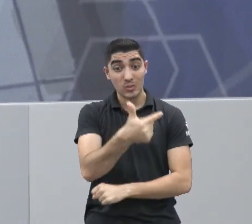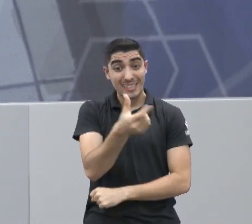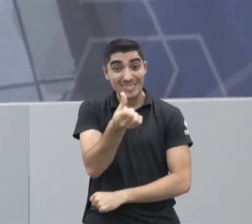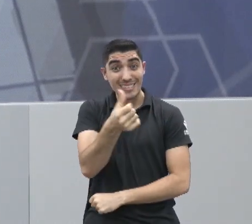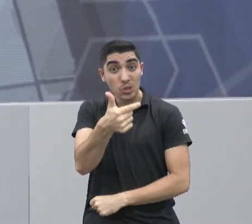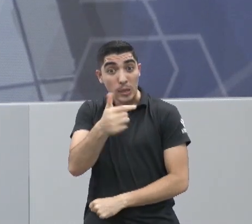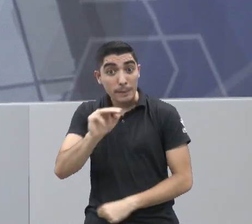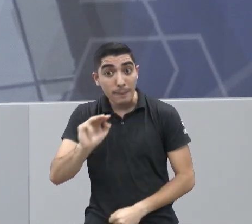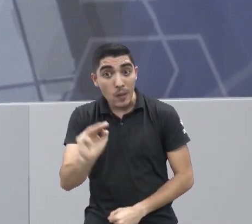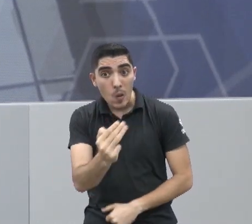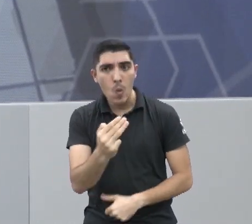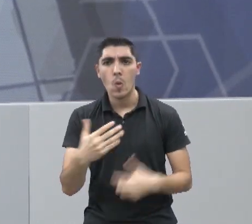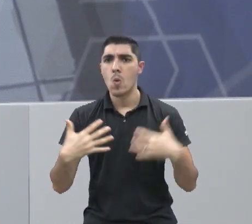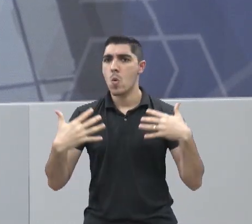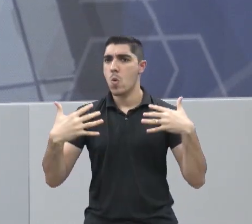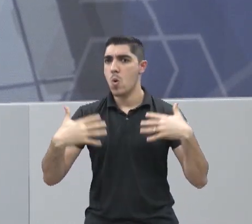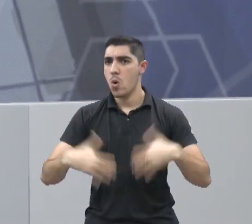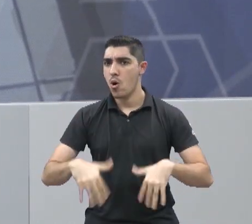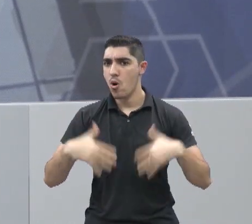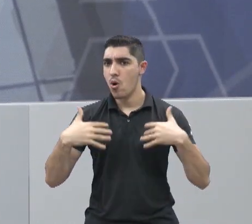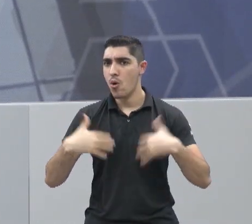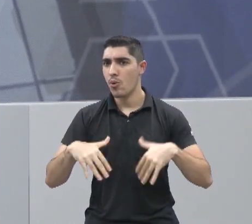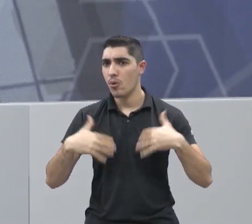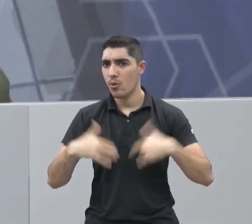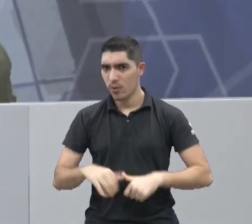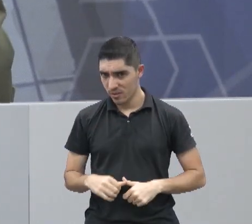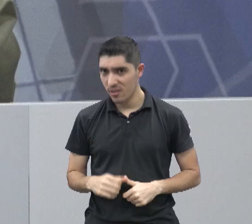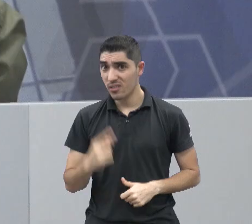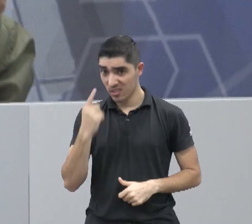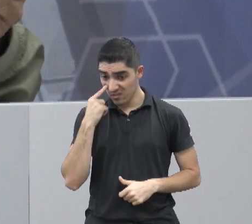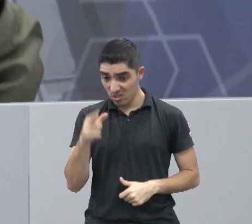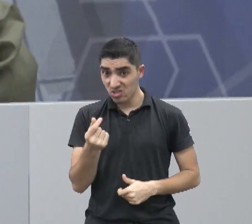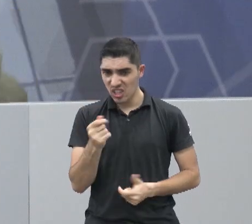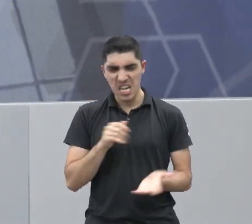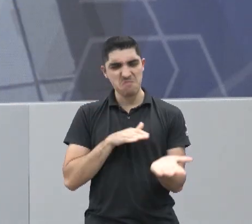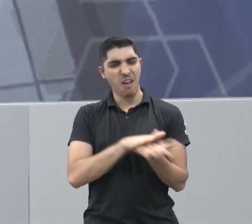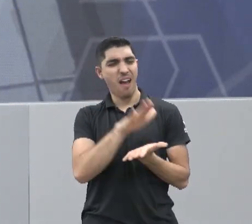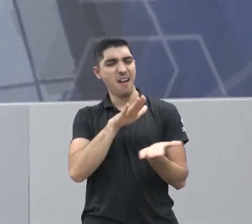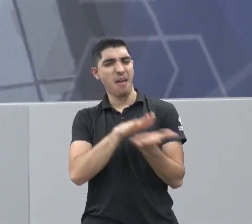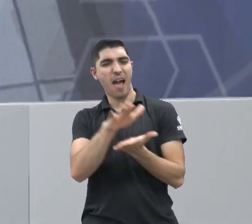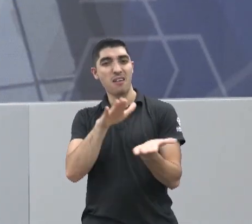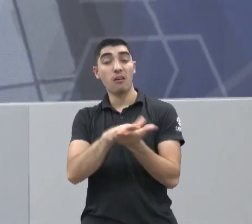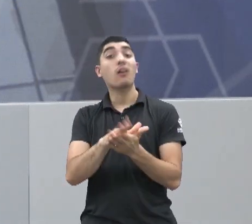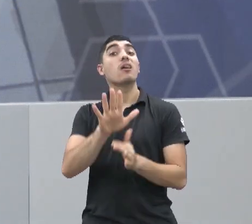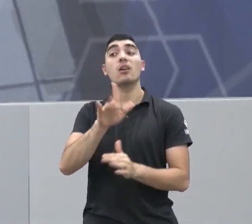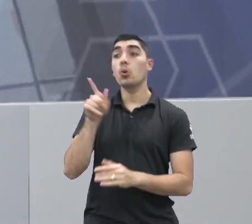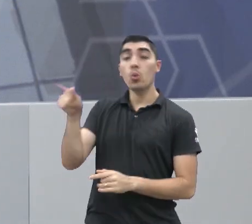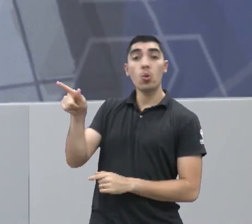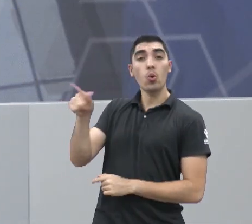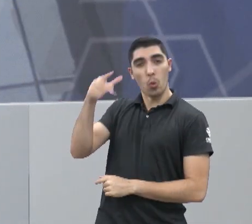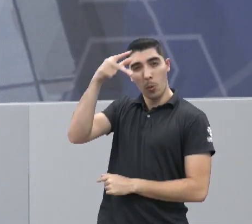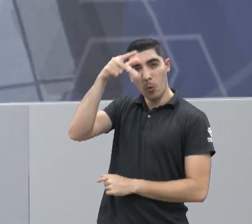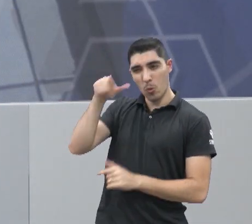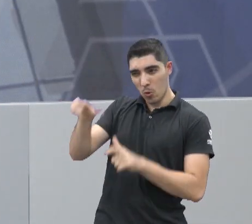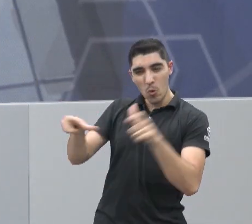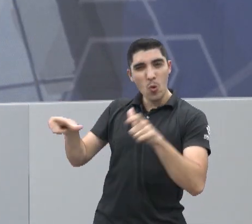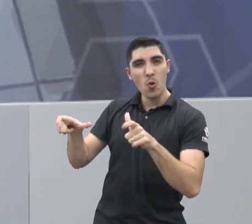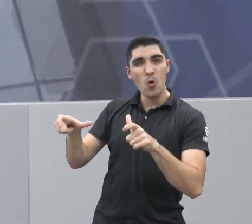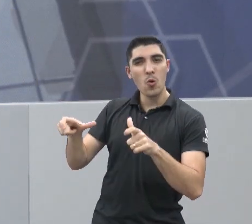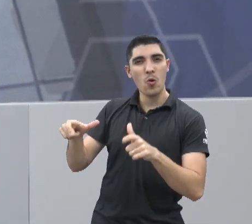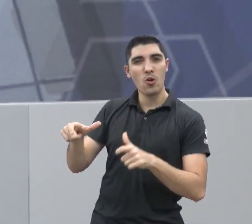só a farra que está com o nosso dinheiro. E não paga o Instituto do Servidor. Hoje